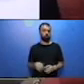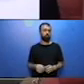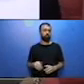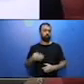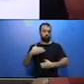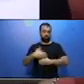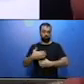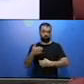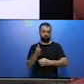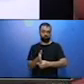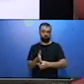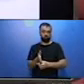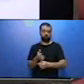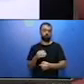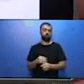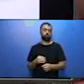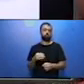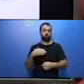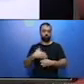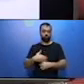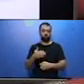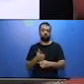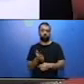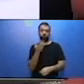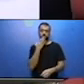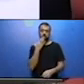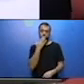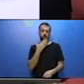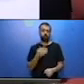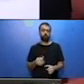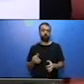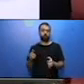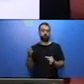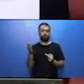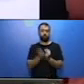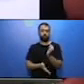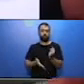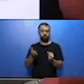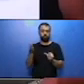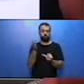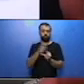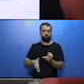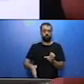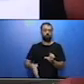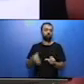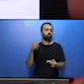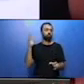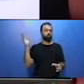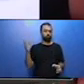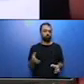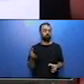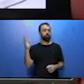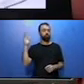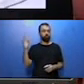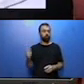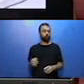a batata inglesa, a batata doce, a mandioca, a mandioquinha, a macaxeira, o